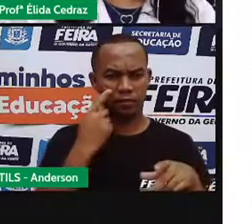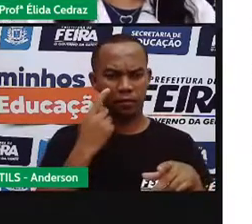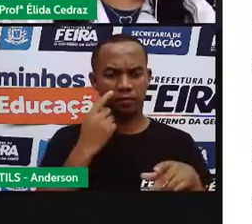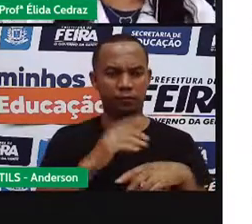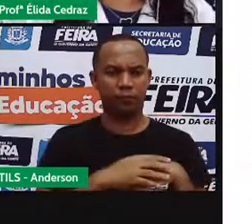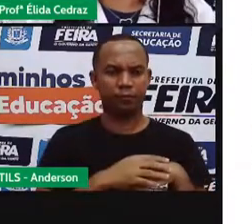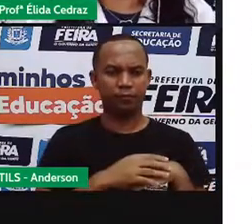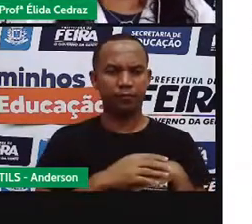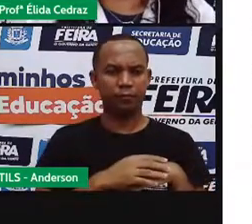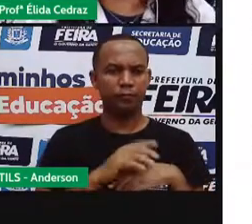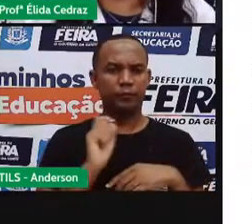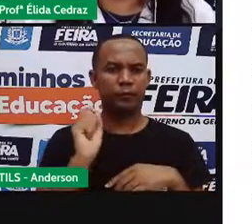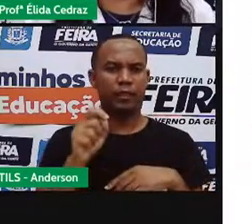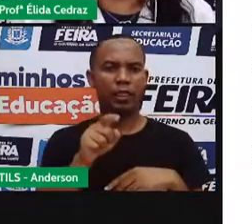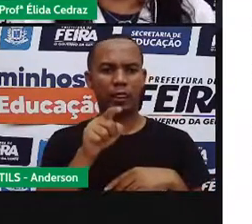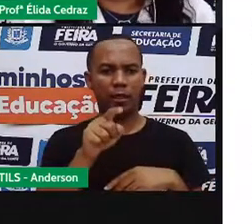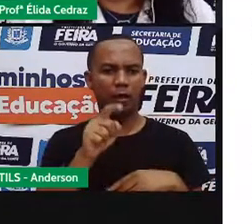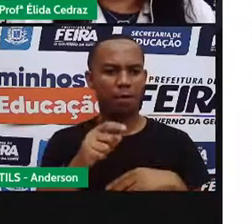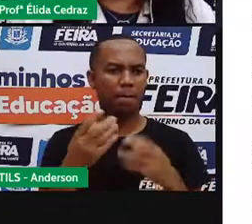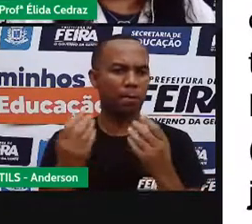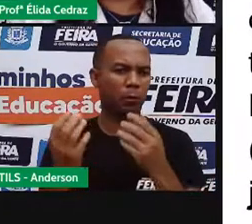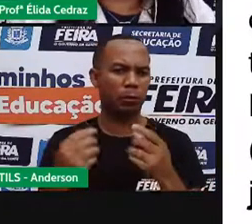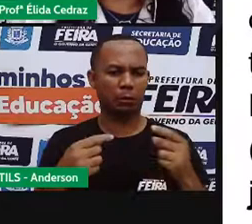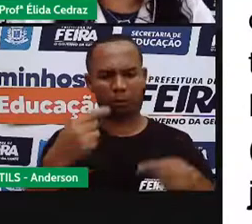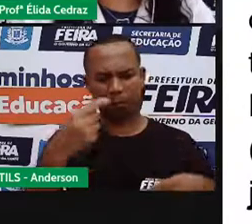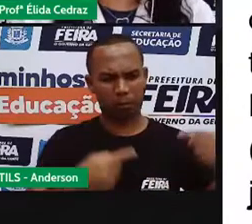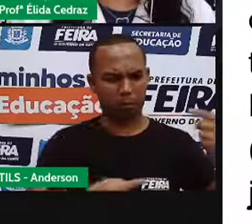Pólvora viraram palcos de guerra.